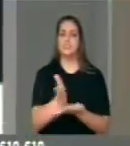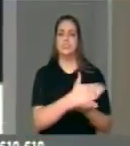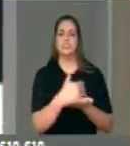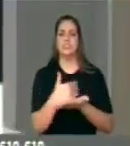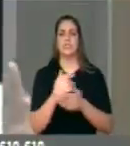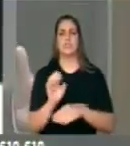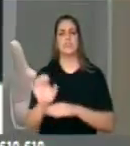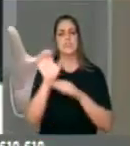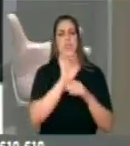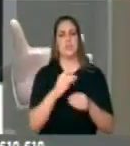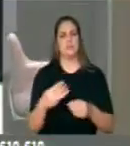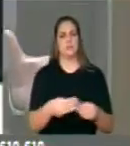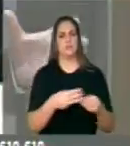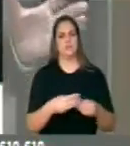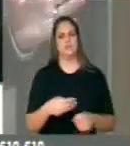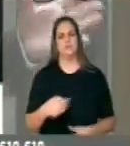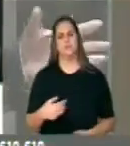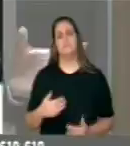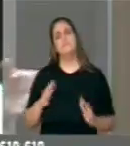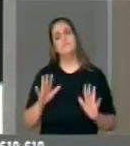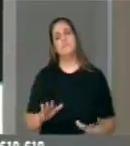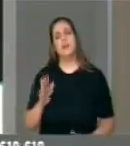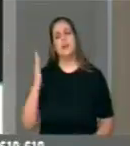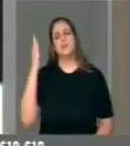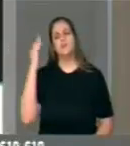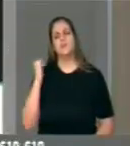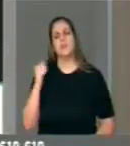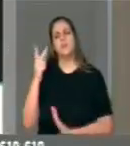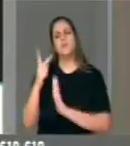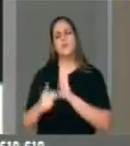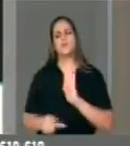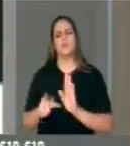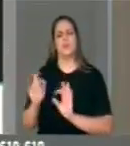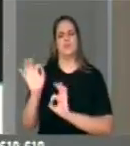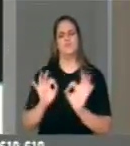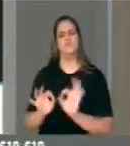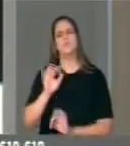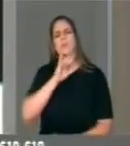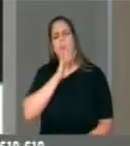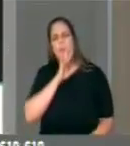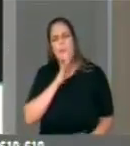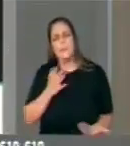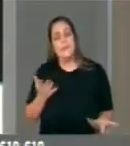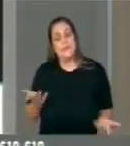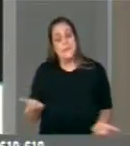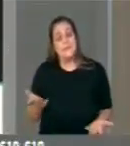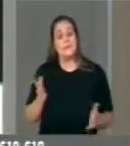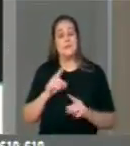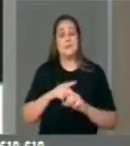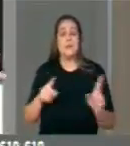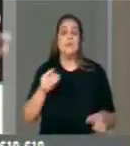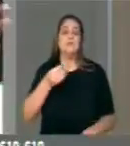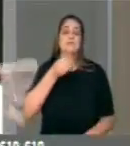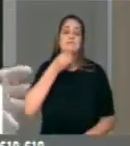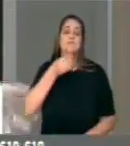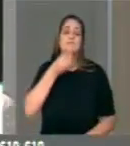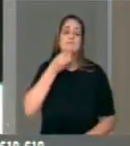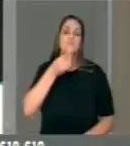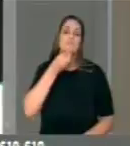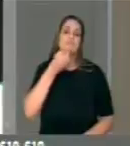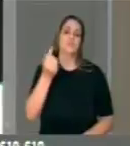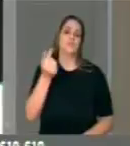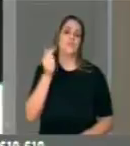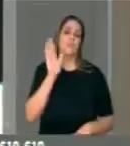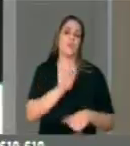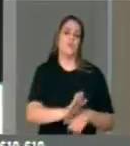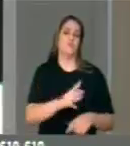estados. É claro que no projeto estava mal elaborado, mas de qualquer forma ele traria um reforço importante